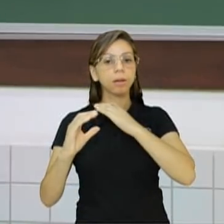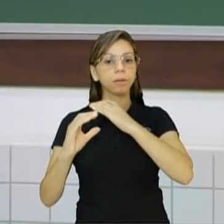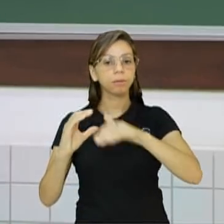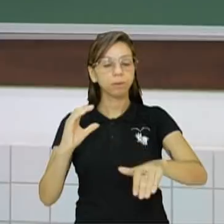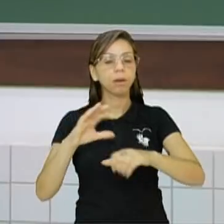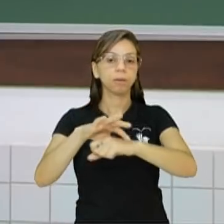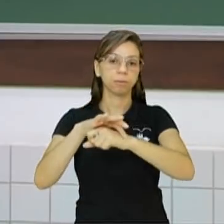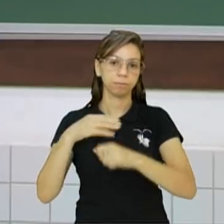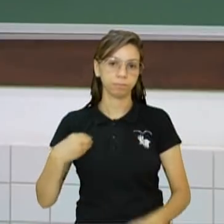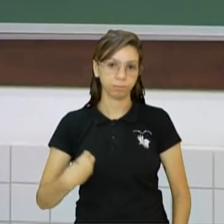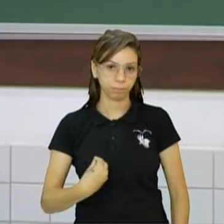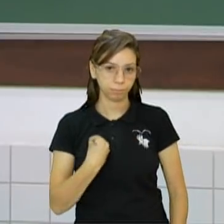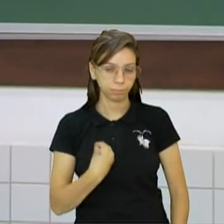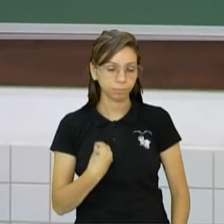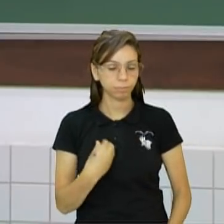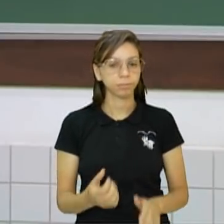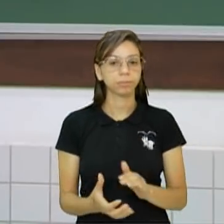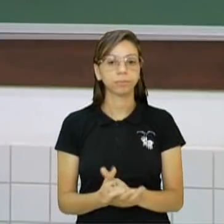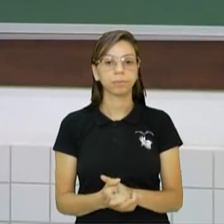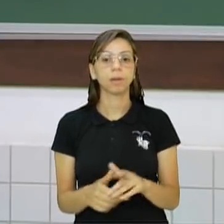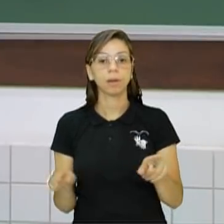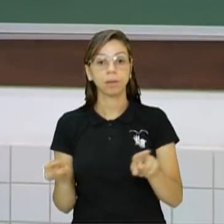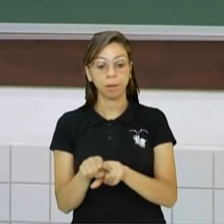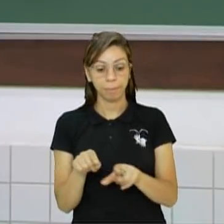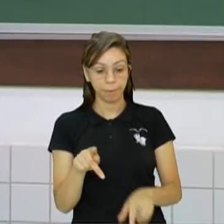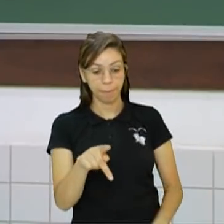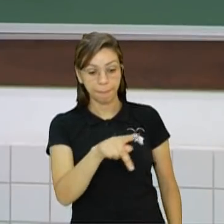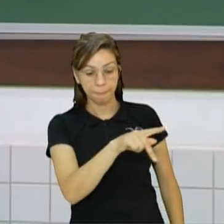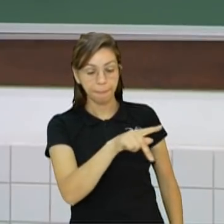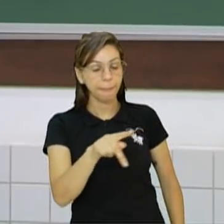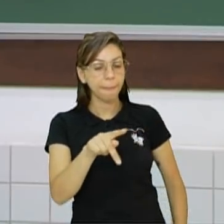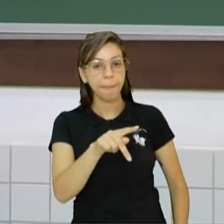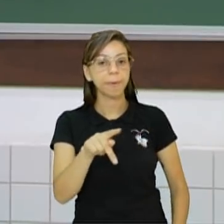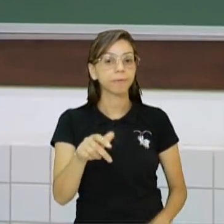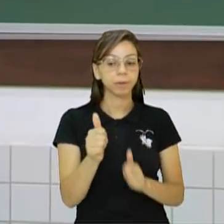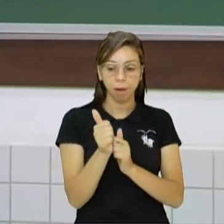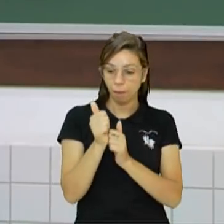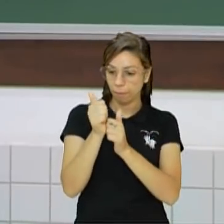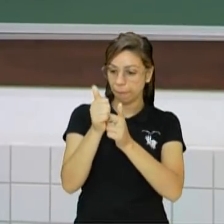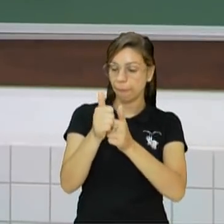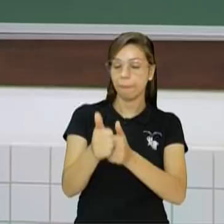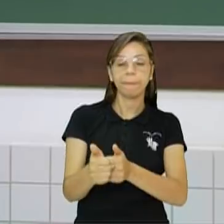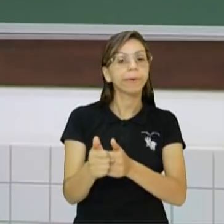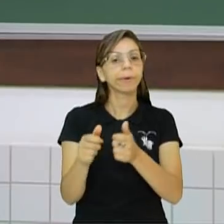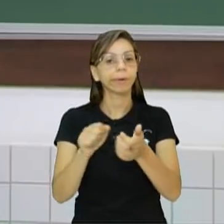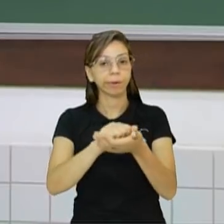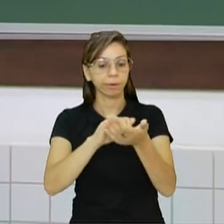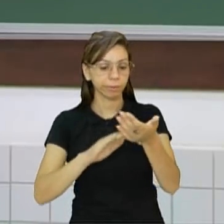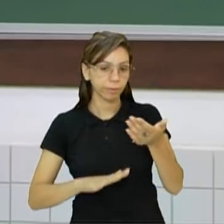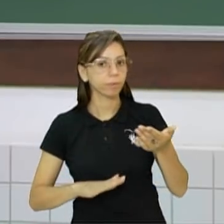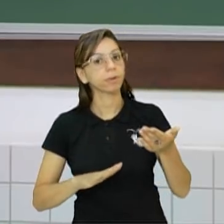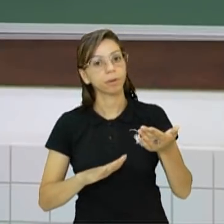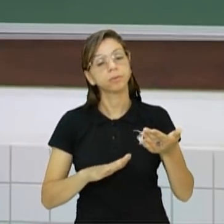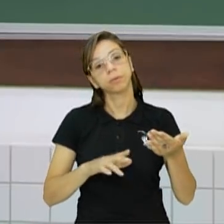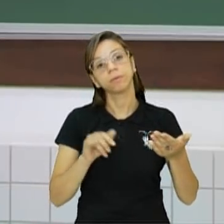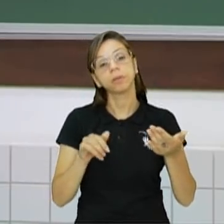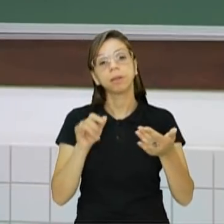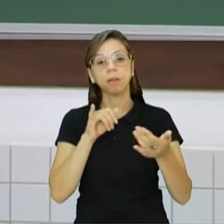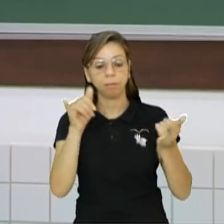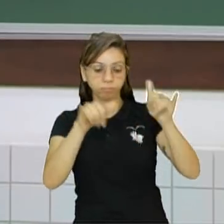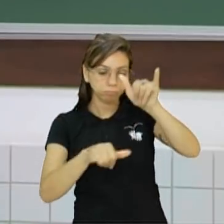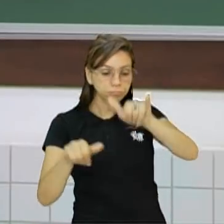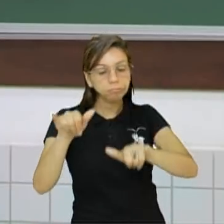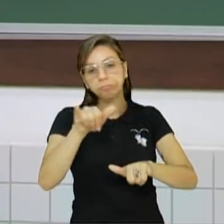vocês. Tranquilo? E os professores também acompanham lá a frequência e acompanham as atividades que vocês estão fazendo. Então,